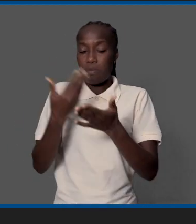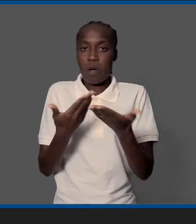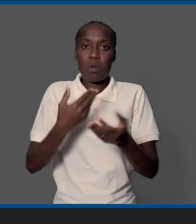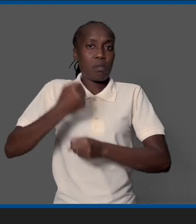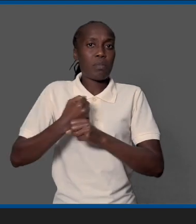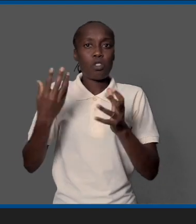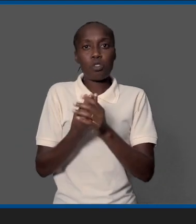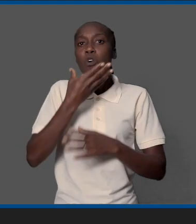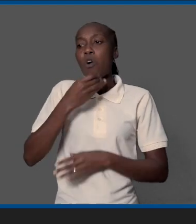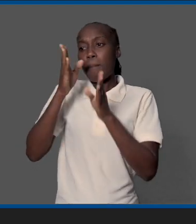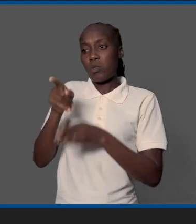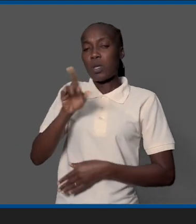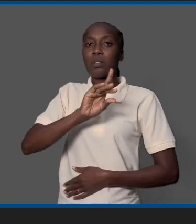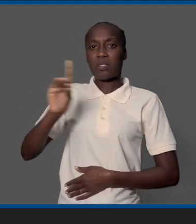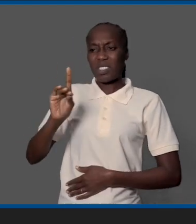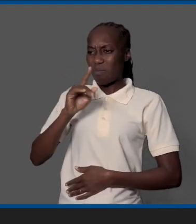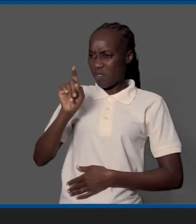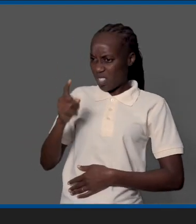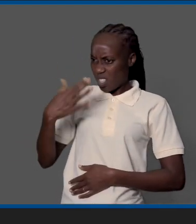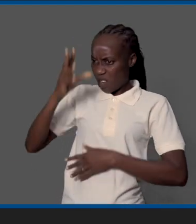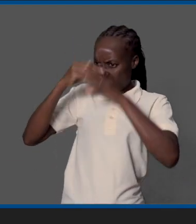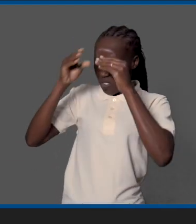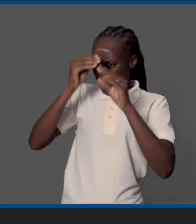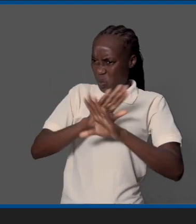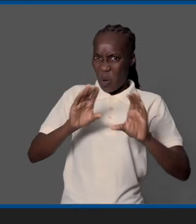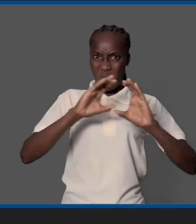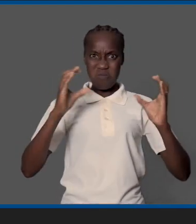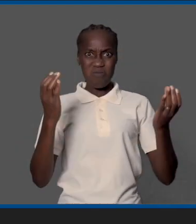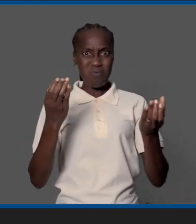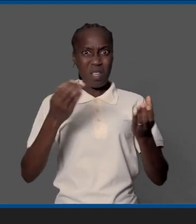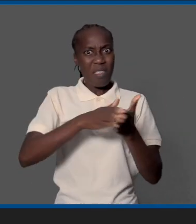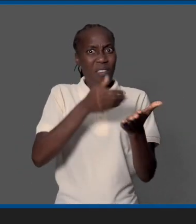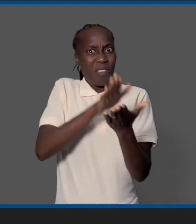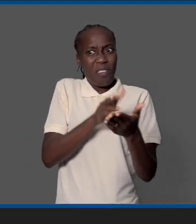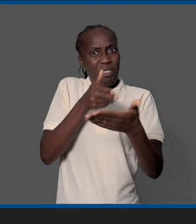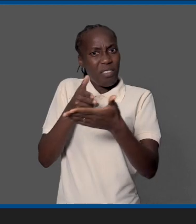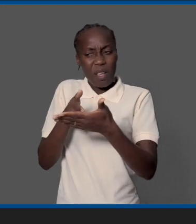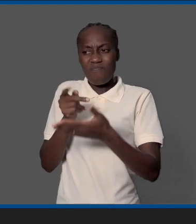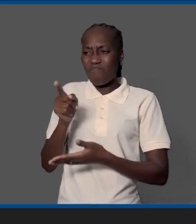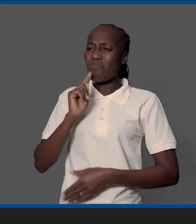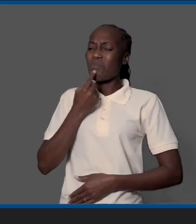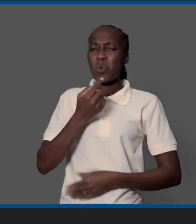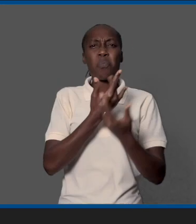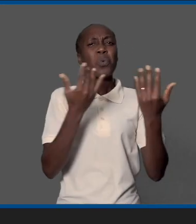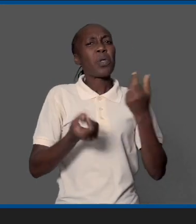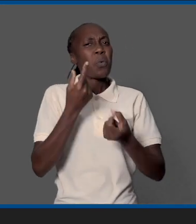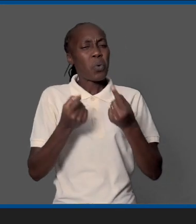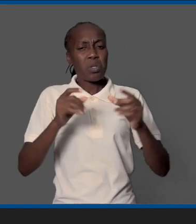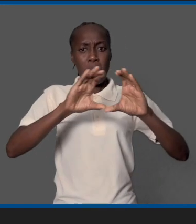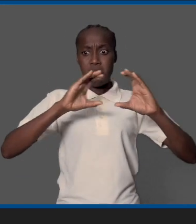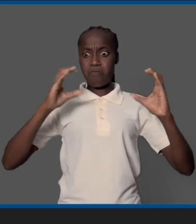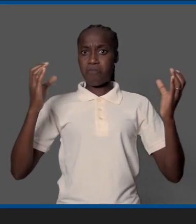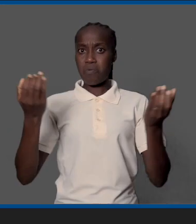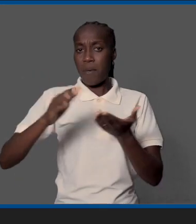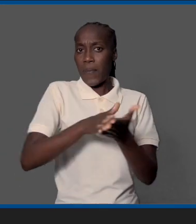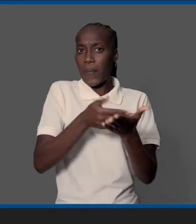Além de febrar, aprendi a respeitar os outros, lidar com ele também. Sim, muita coisa. Tal como o febrador coxinho,